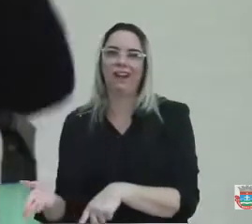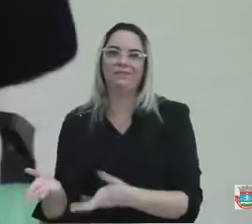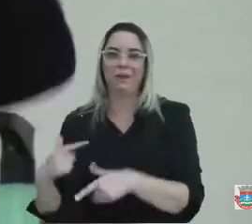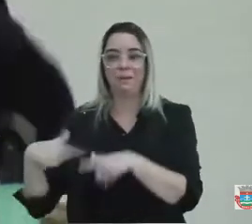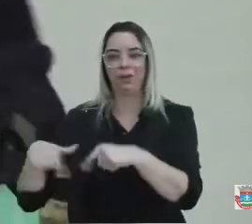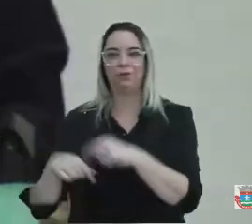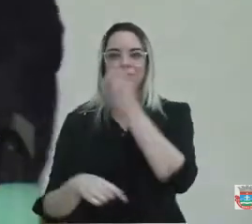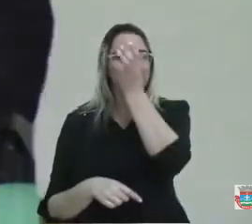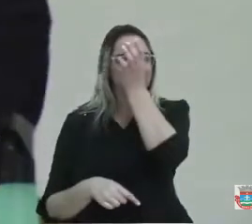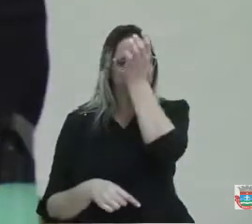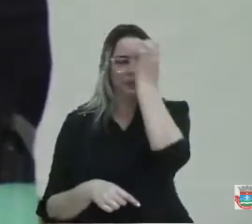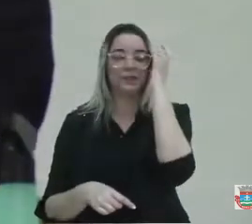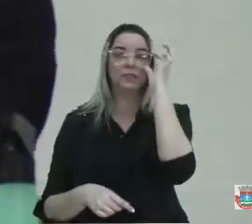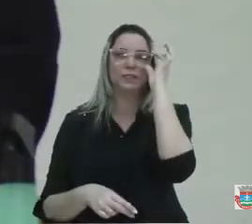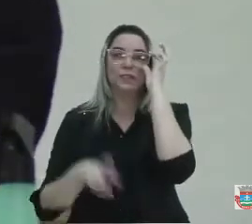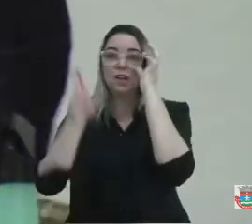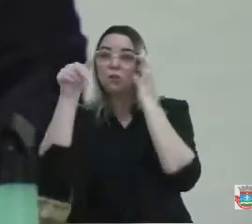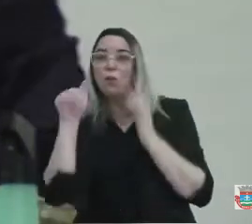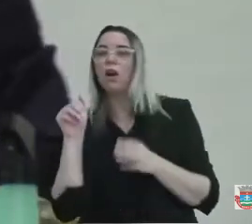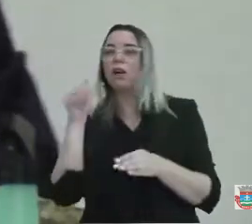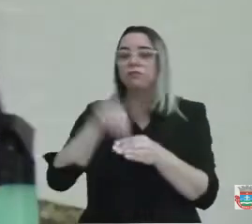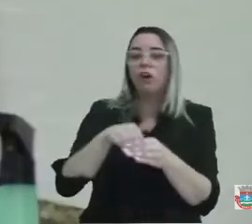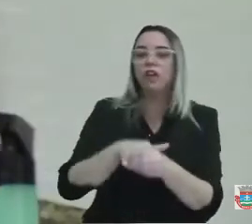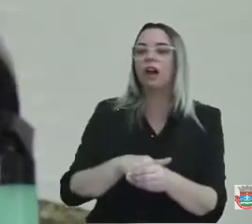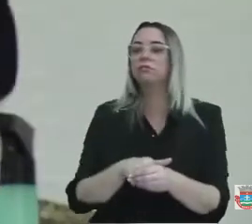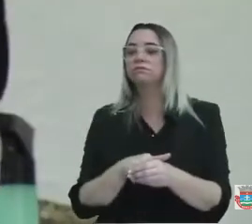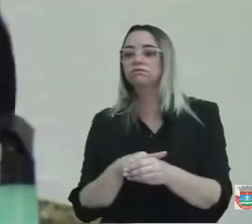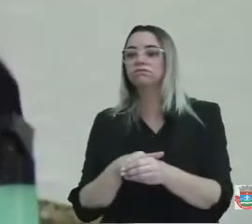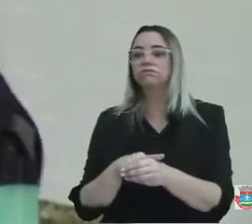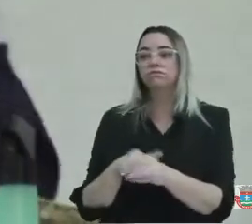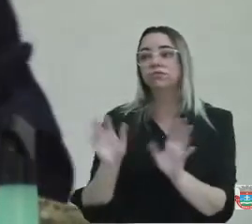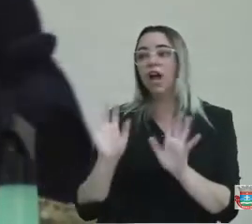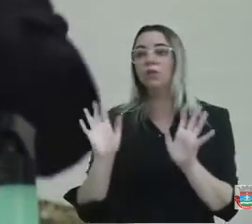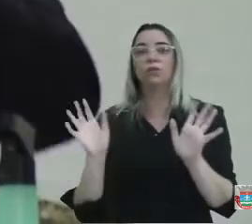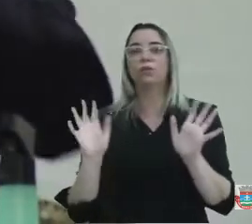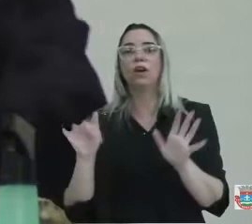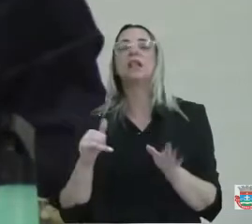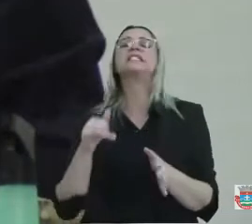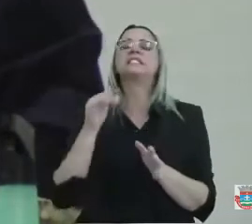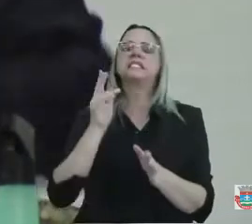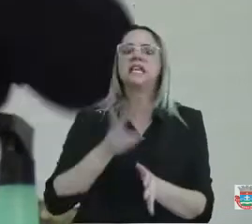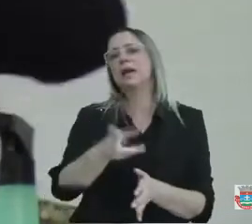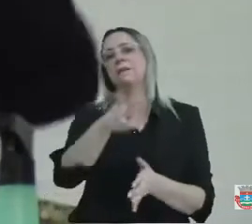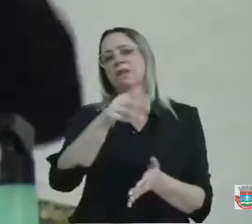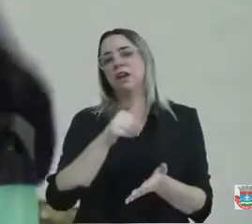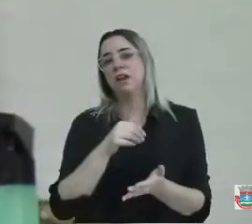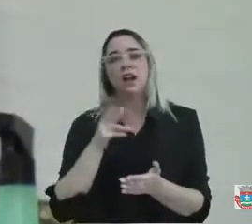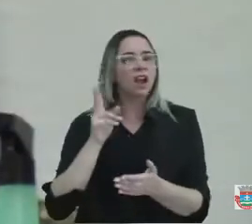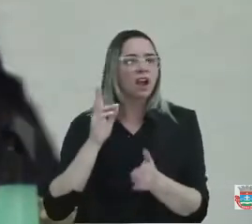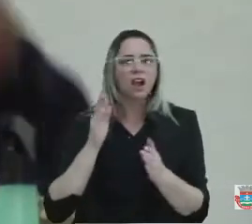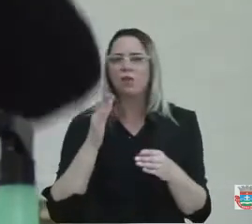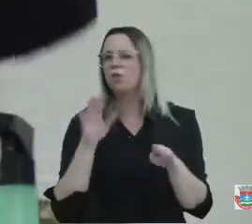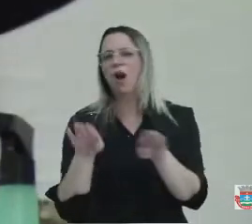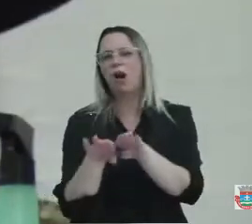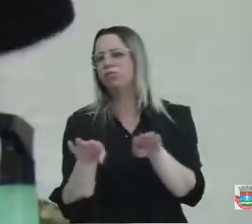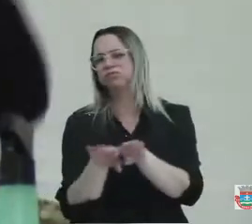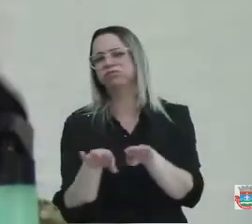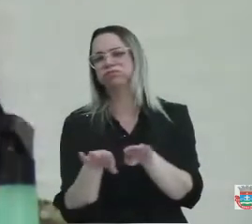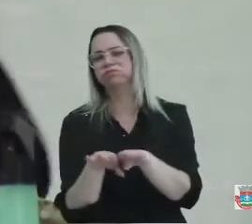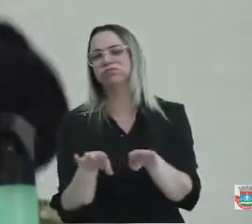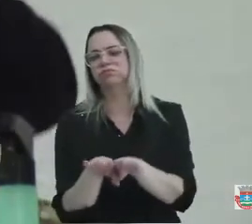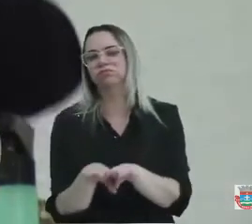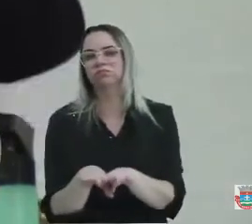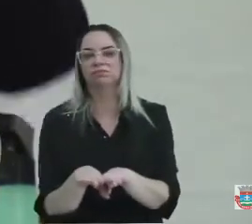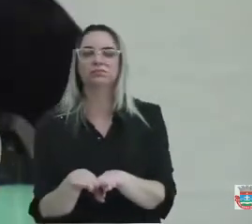Nunca deixemos de operar o povo, presidente Avanildo. Nunca deixemos. Passa a política, doutor Walsh perde, está lá no escritório. Eu quero